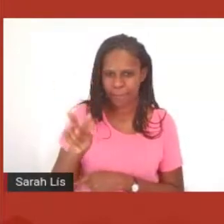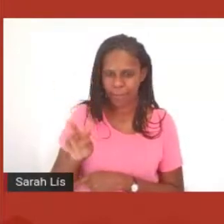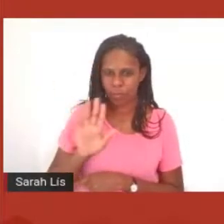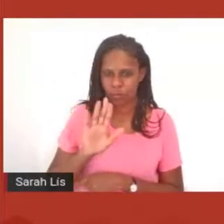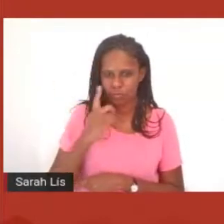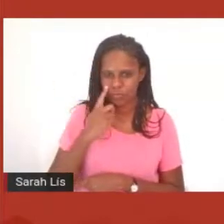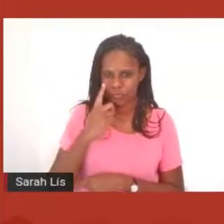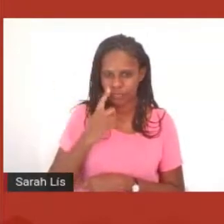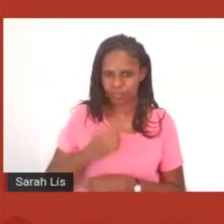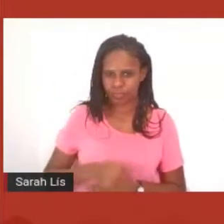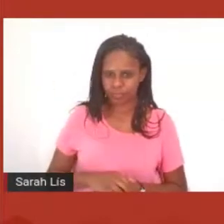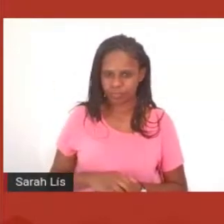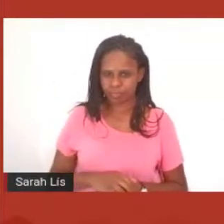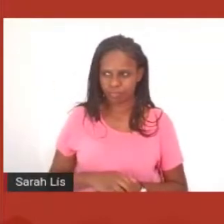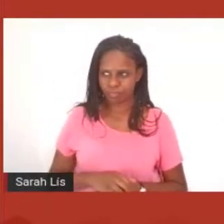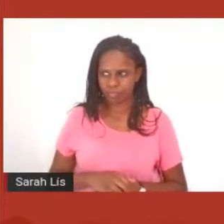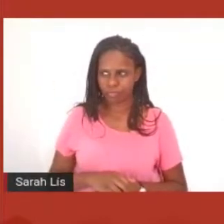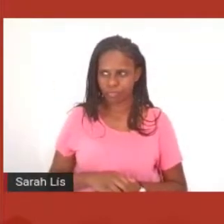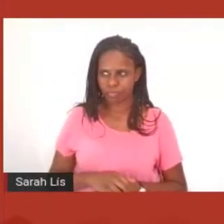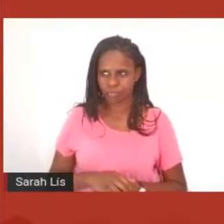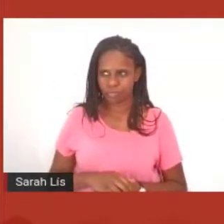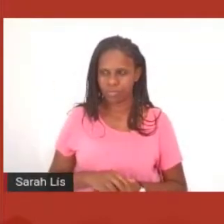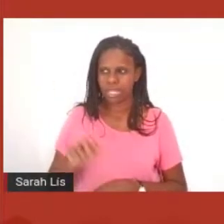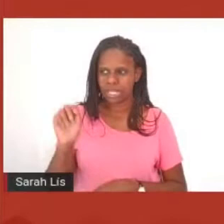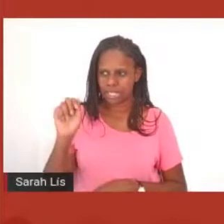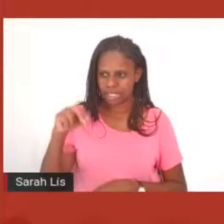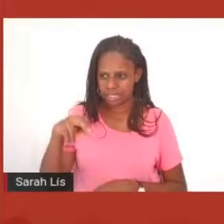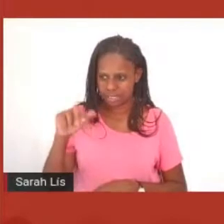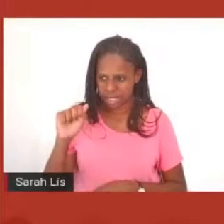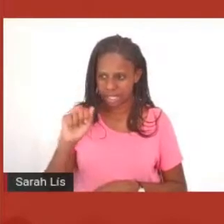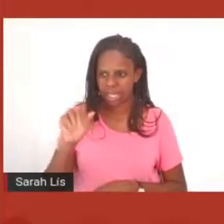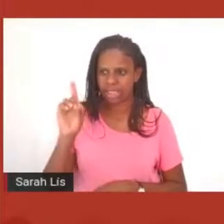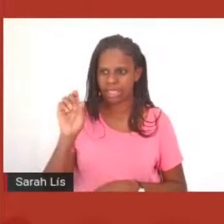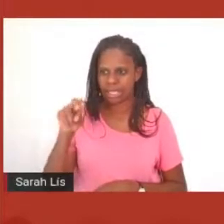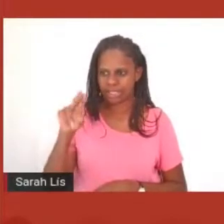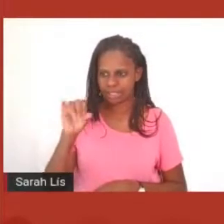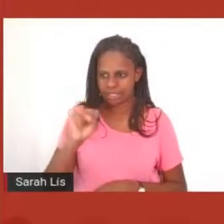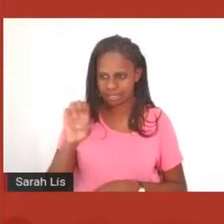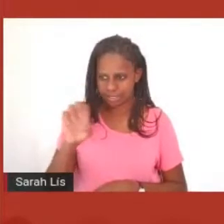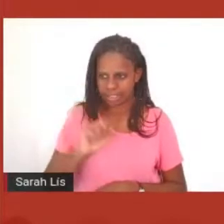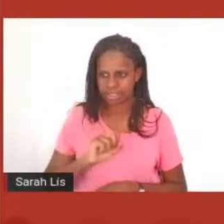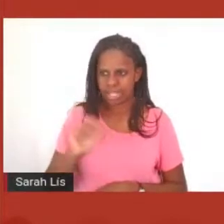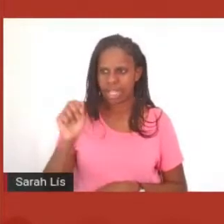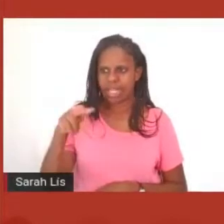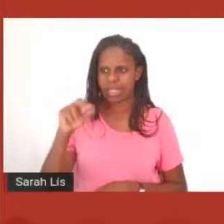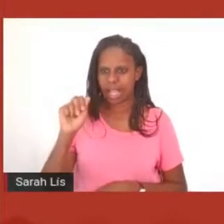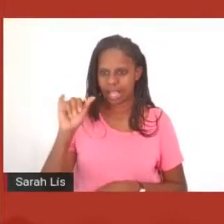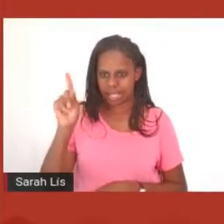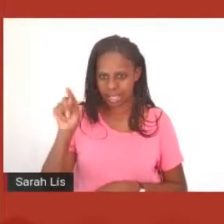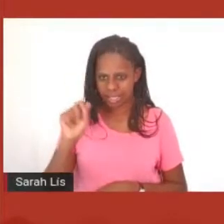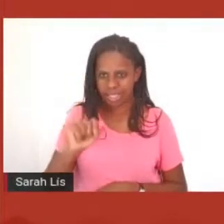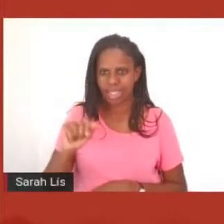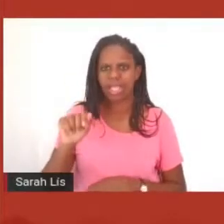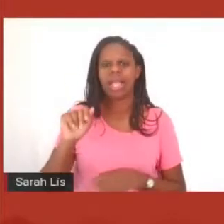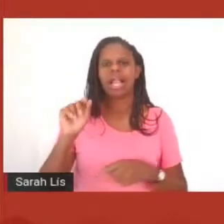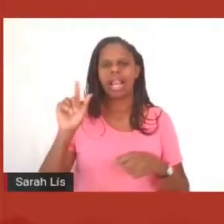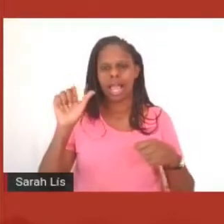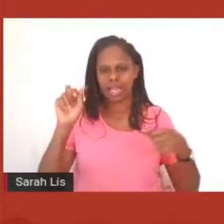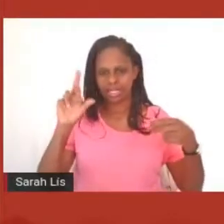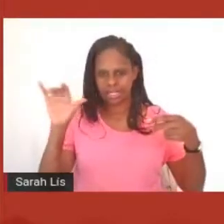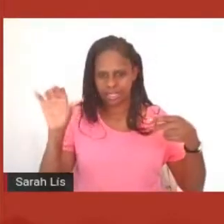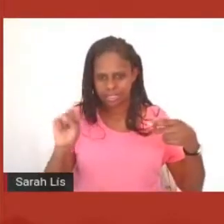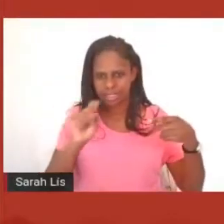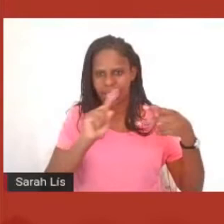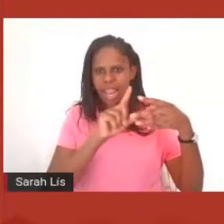Denise, Anaí, Juliana, Larissa, Nataliana